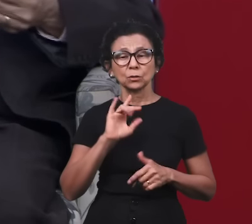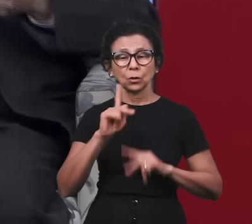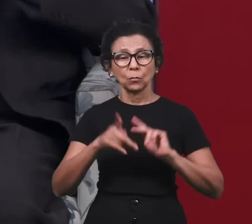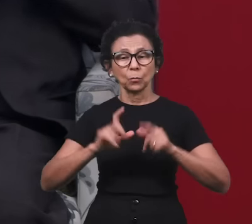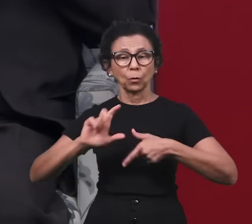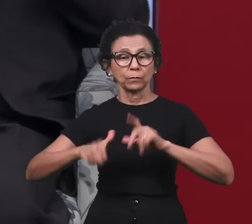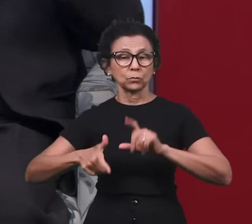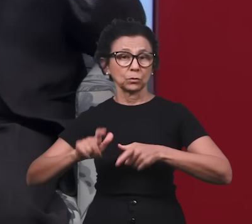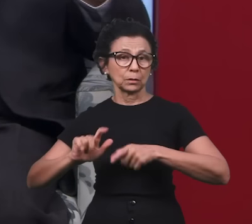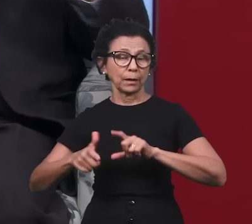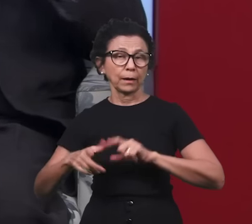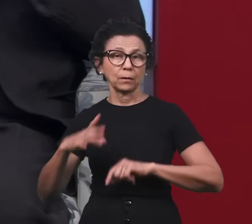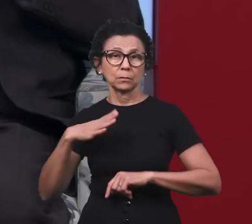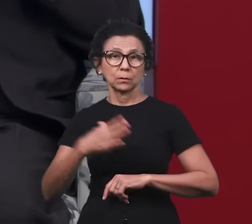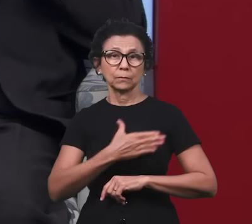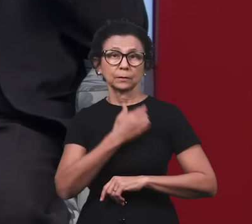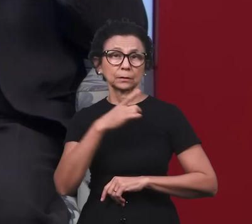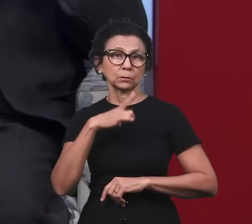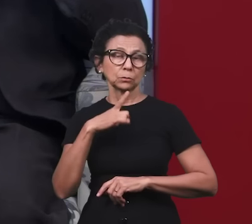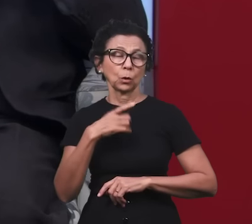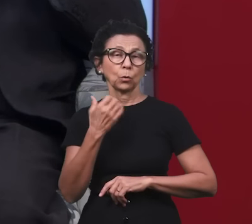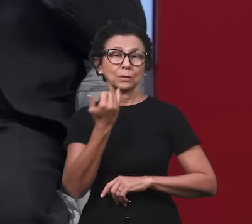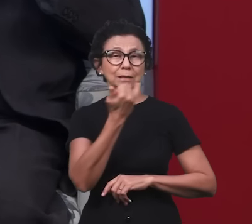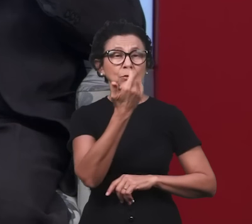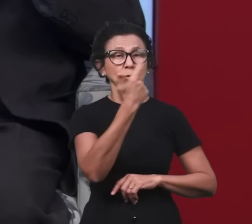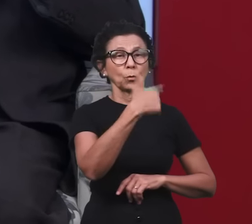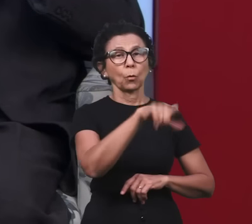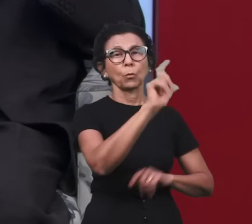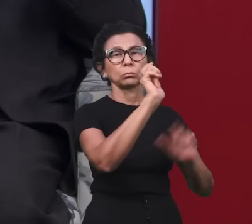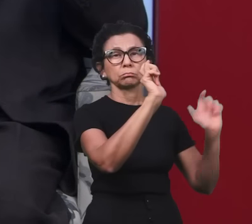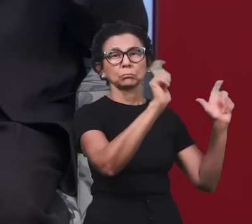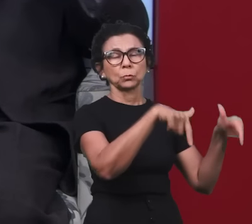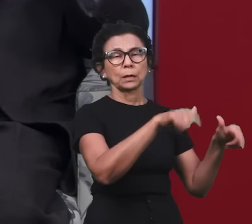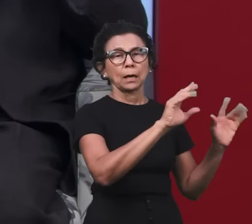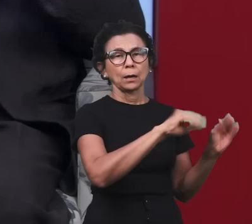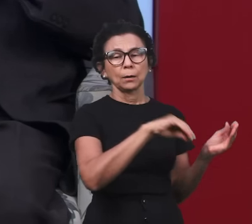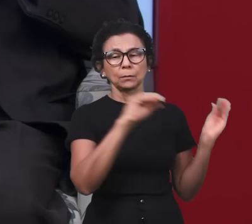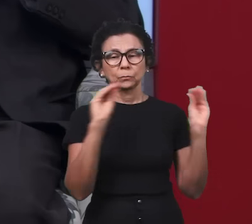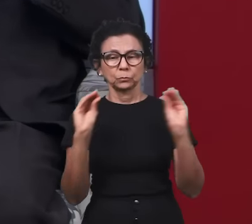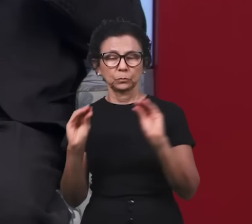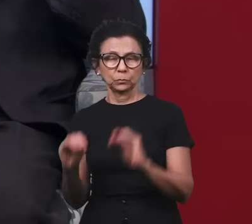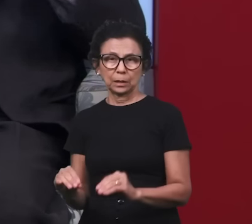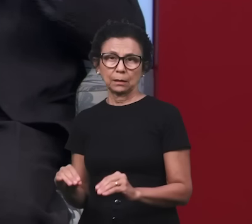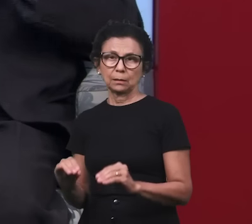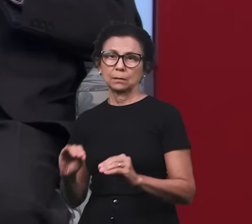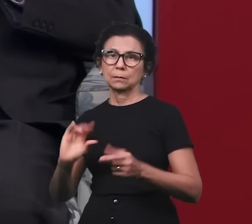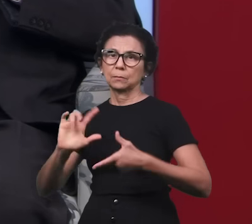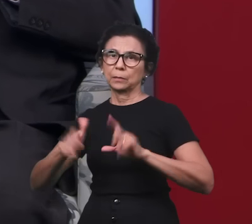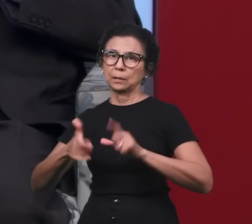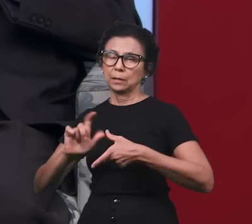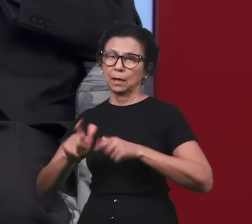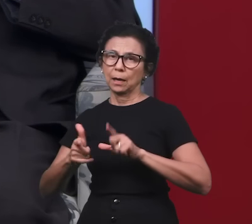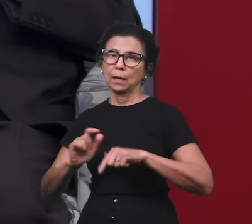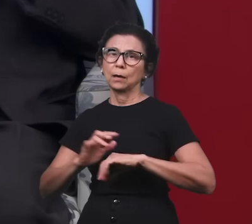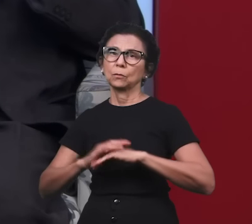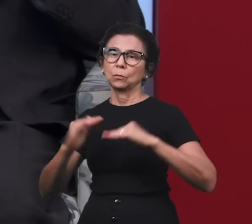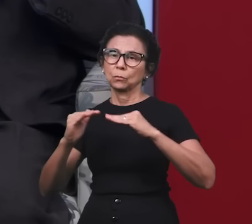para Israel, se tornasse israelita ou cumpridor das normas de